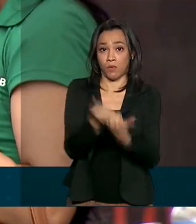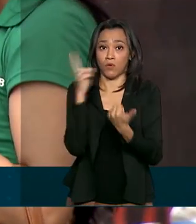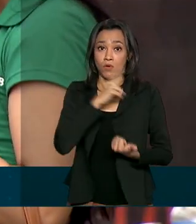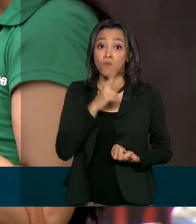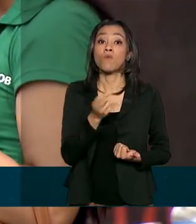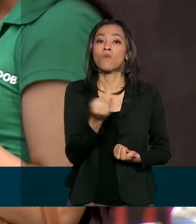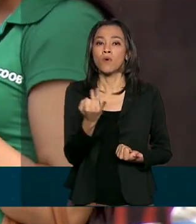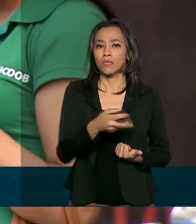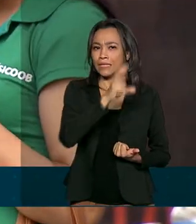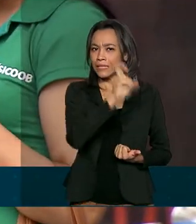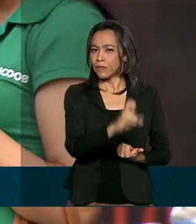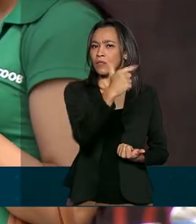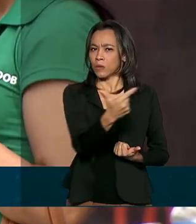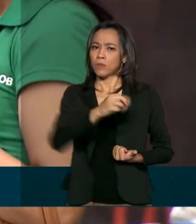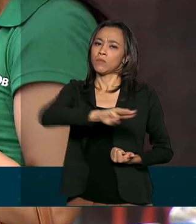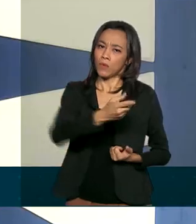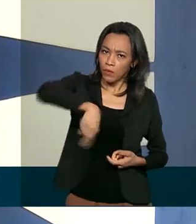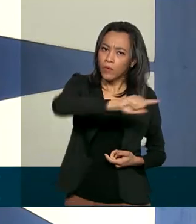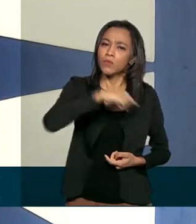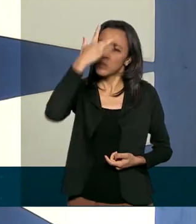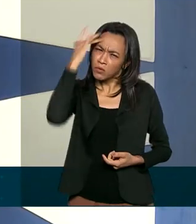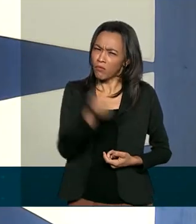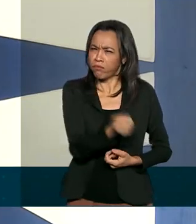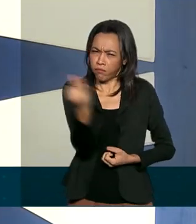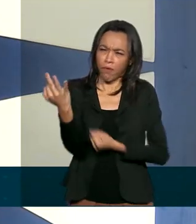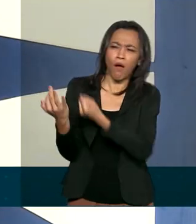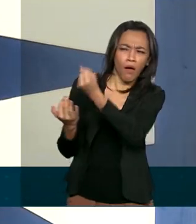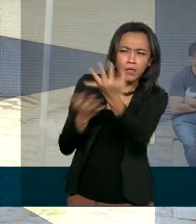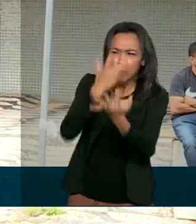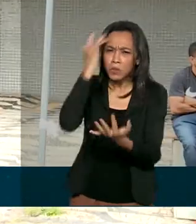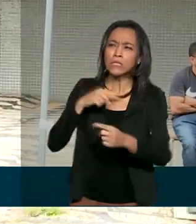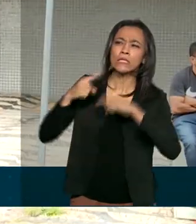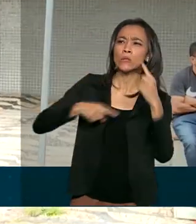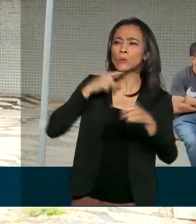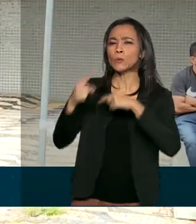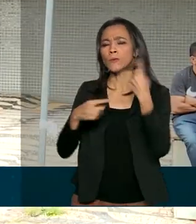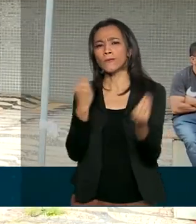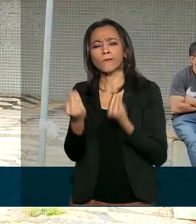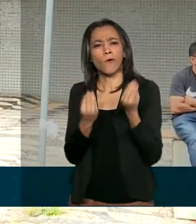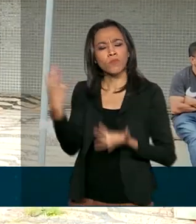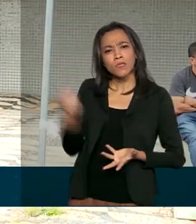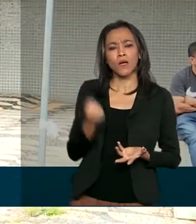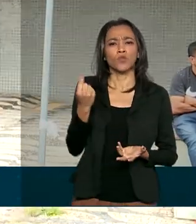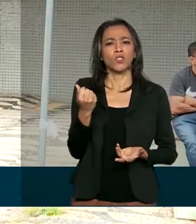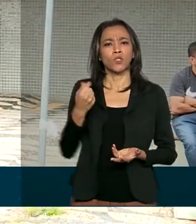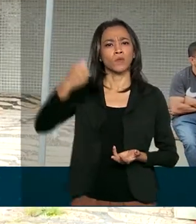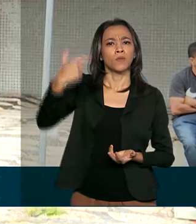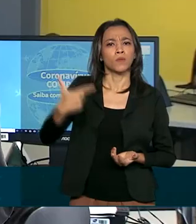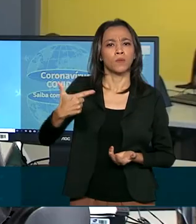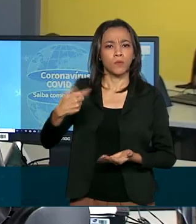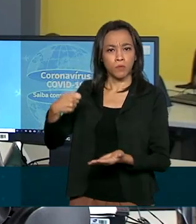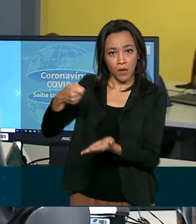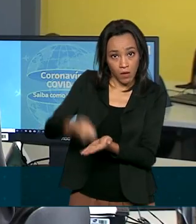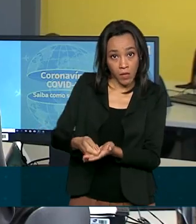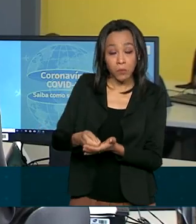52 milhões de pessoas. Mas muitos beneficiários continuam com dúvidas sobre como sacar o dinheiro da segunda parcela. O presidente